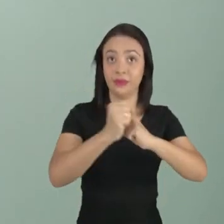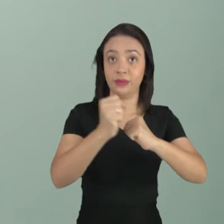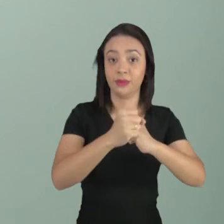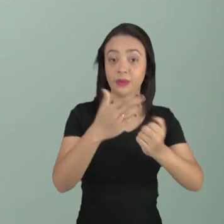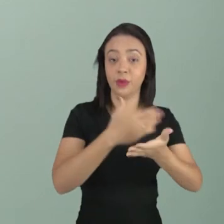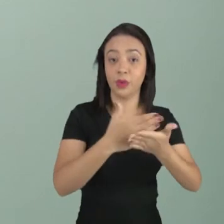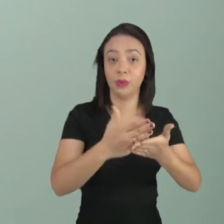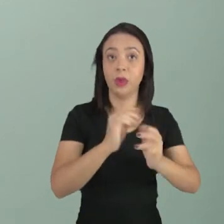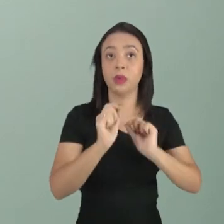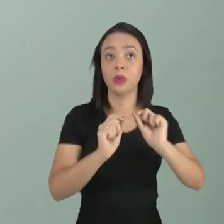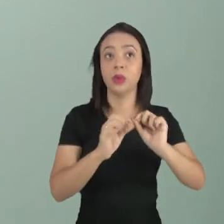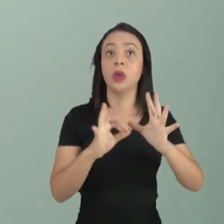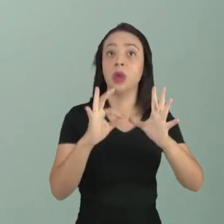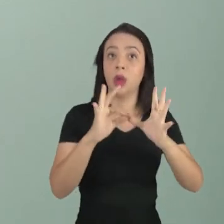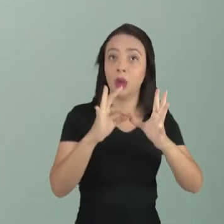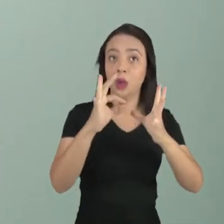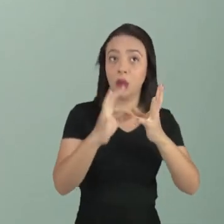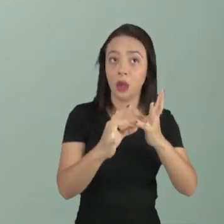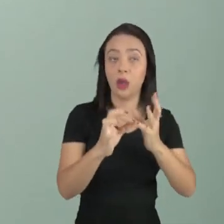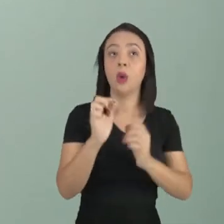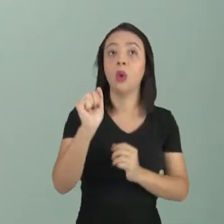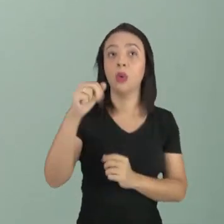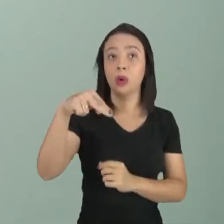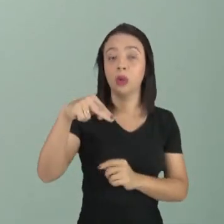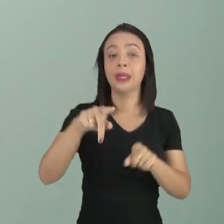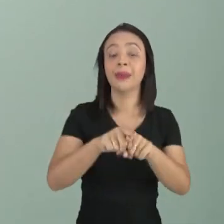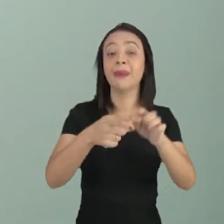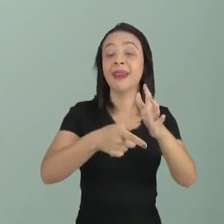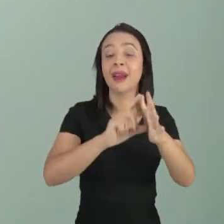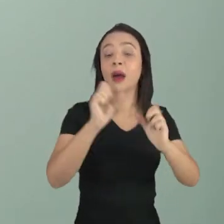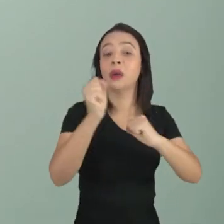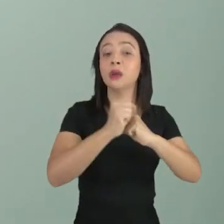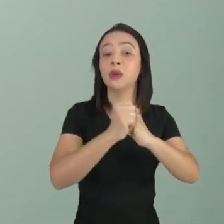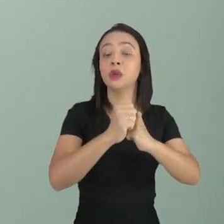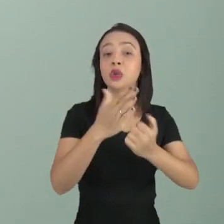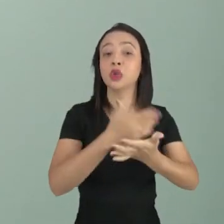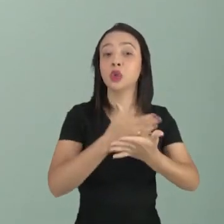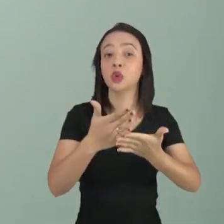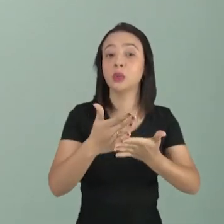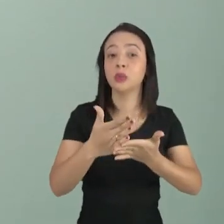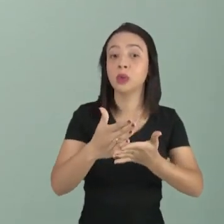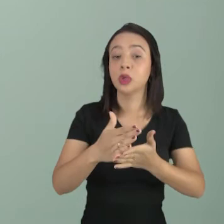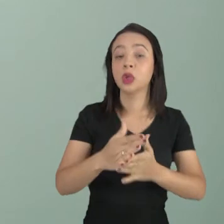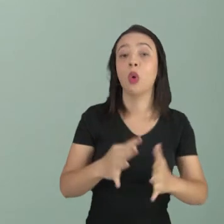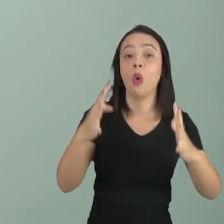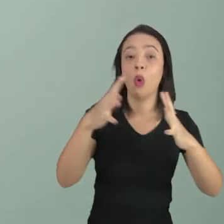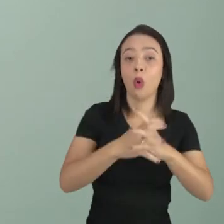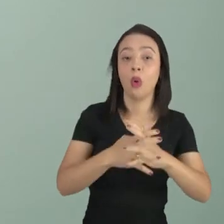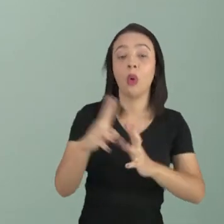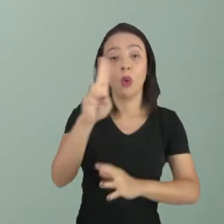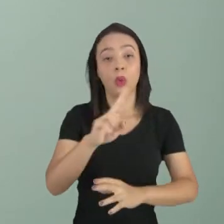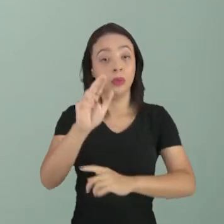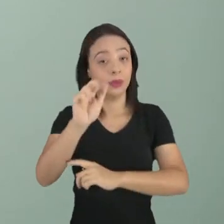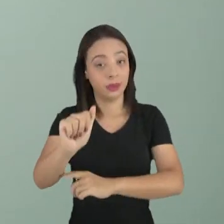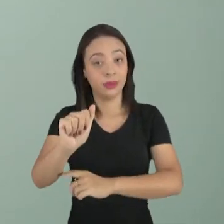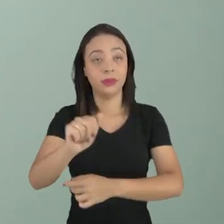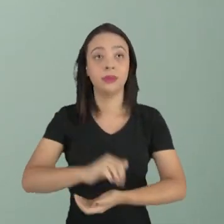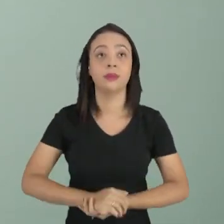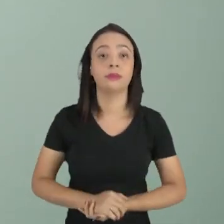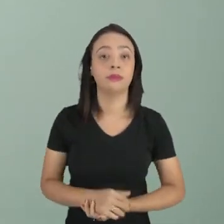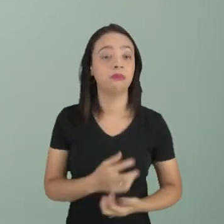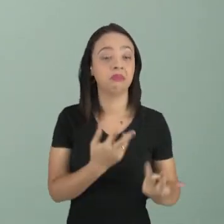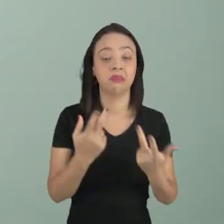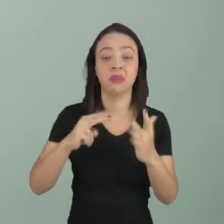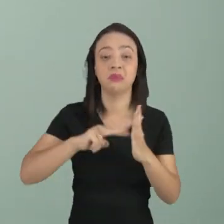começam com vogal, você usa n, e antes de substantivos que começam com consoante, você vai usar o a. É o